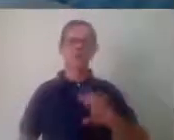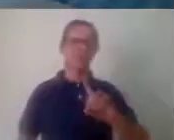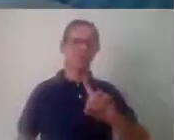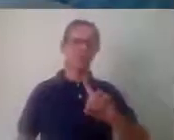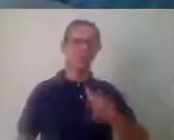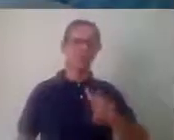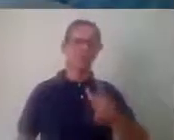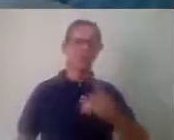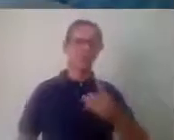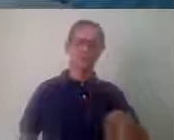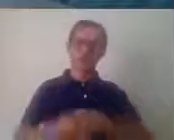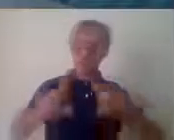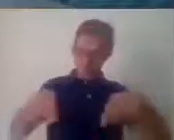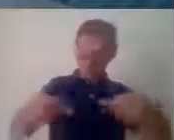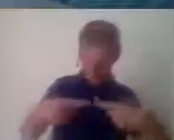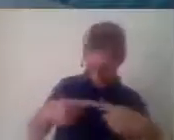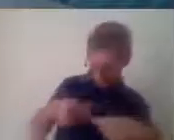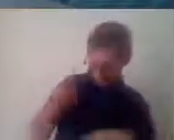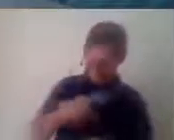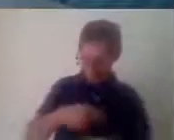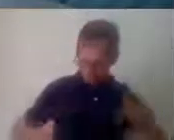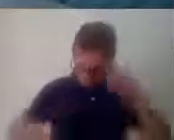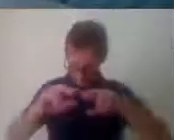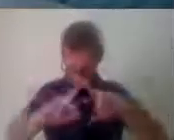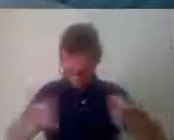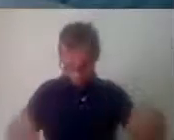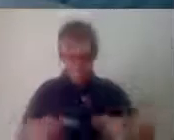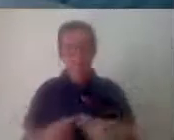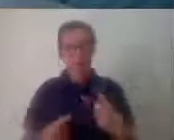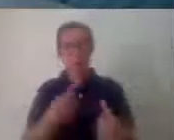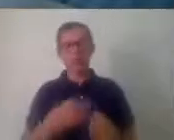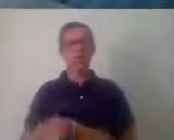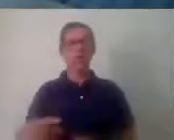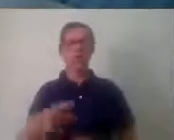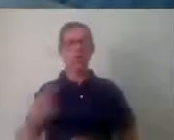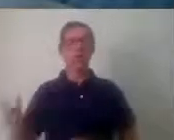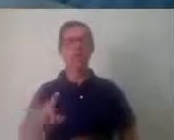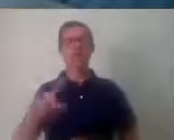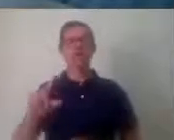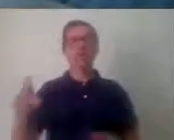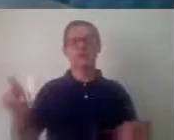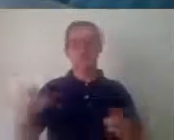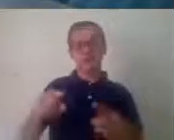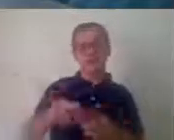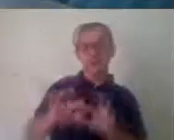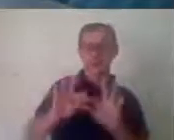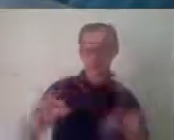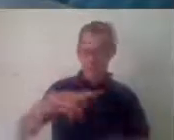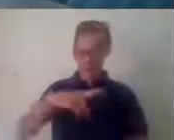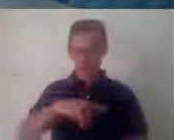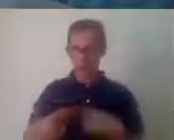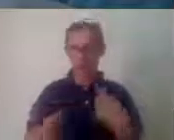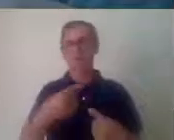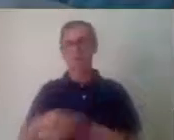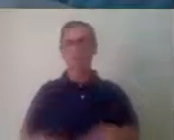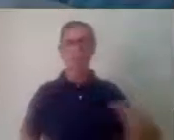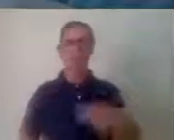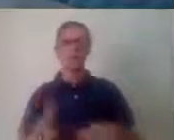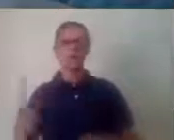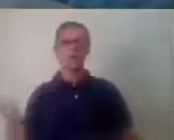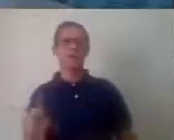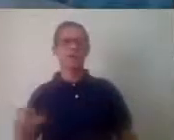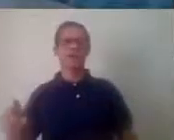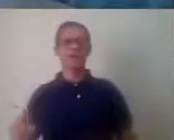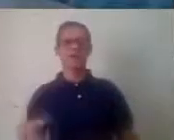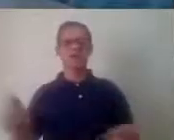ter uma região. E aí a gente vai analisar qual que é o maior valor de Z que essa função assume. Qual que é o menor valor de Z